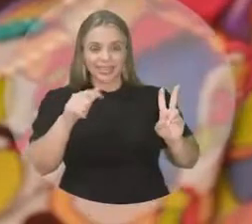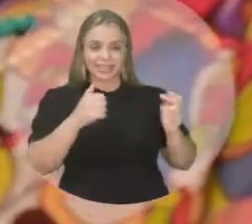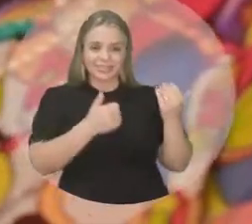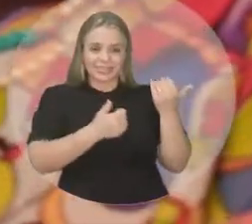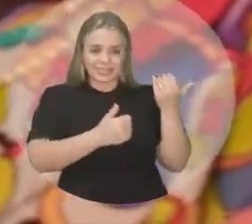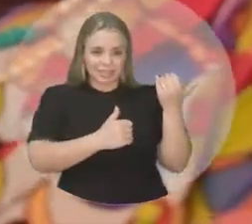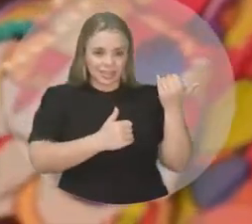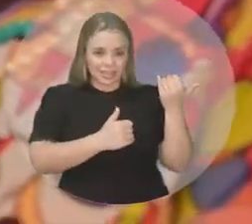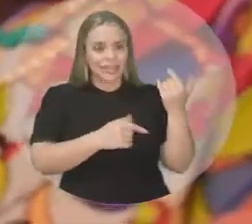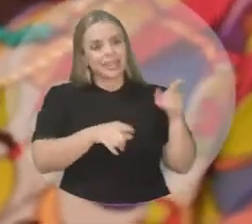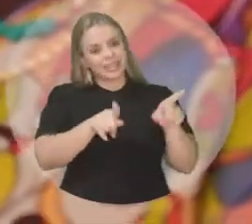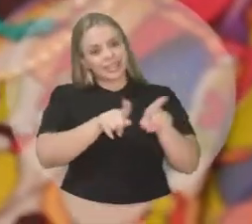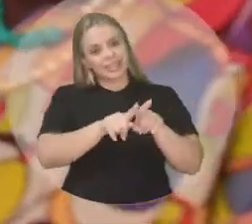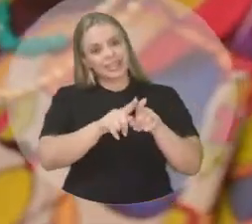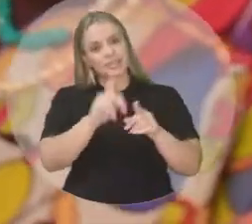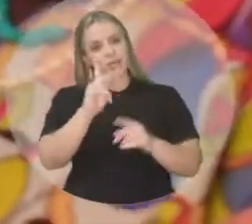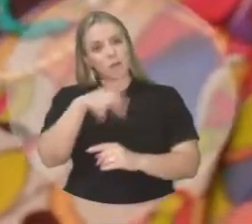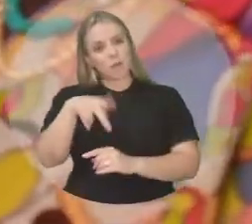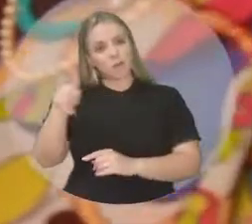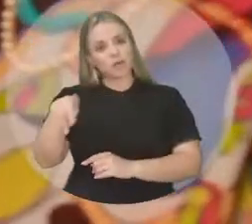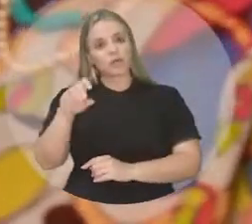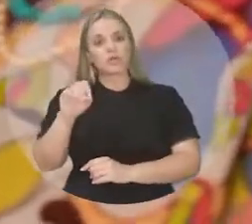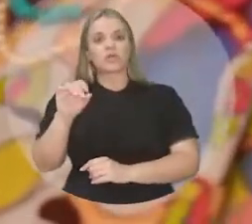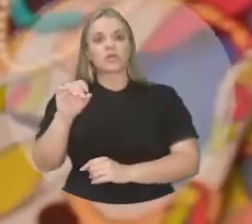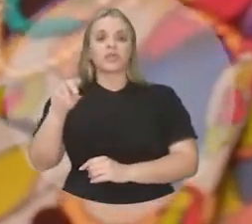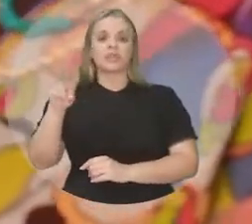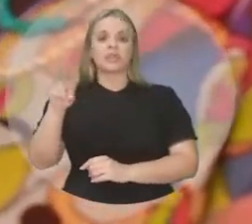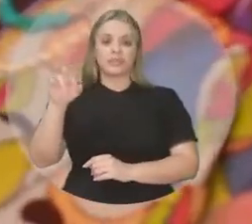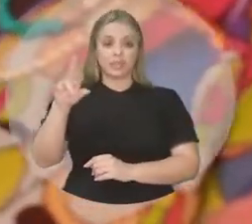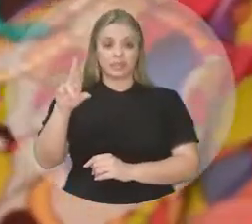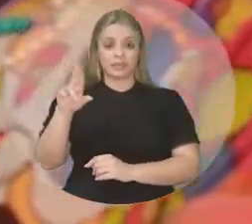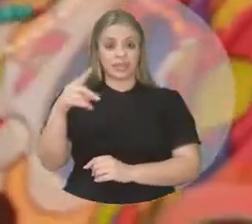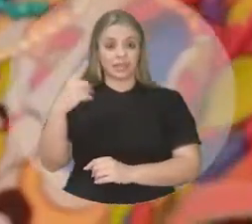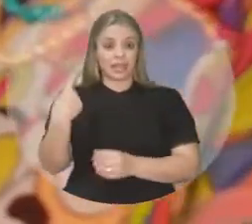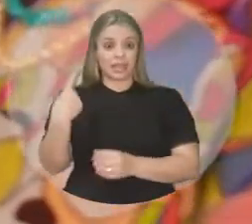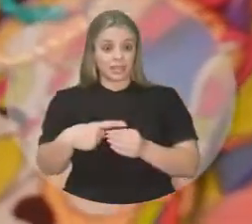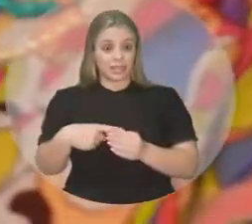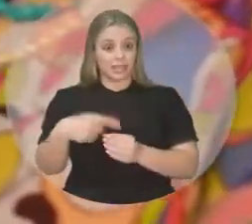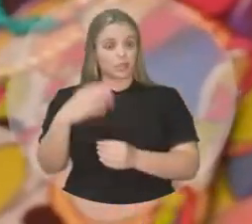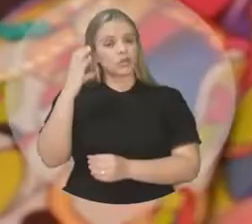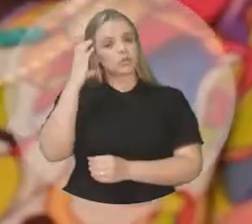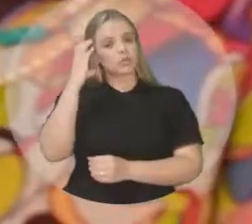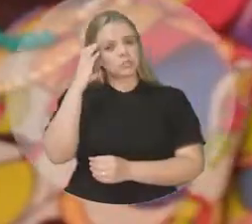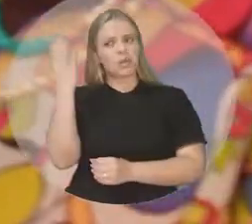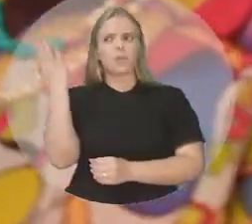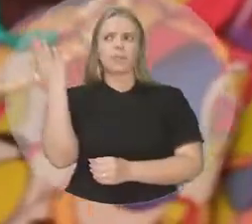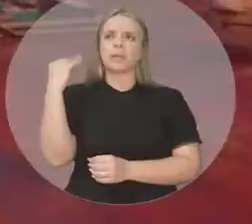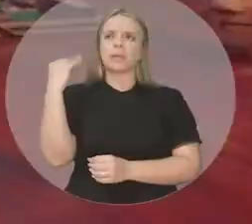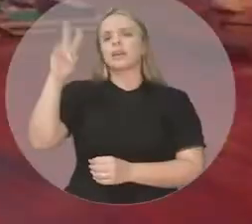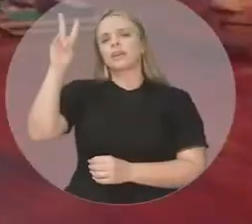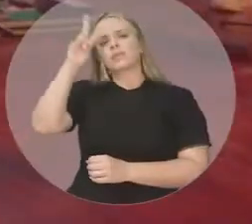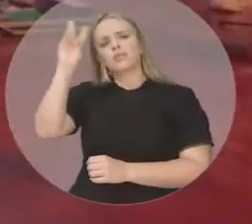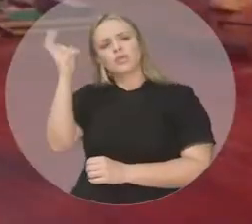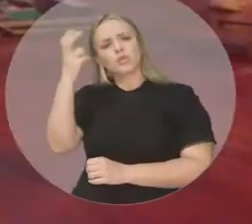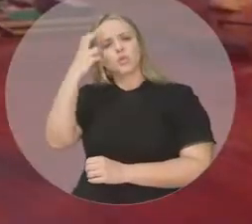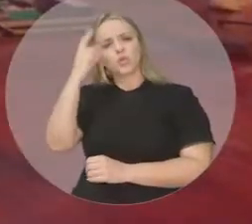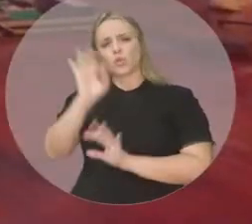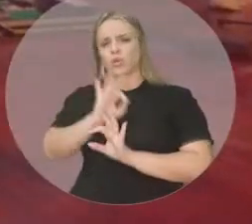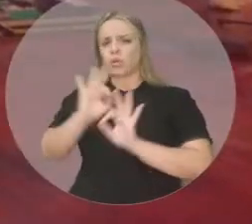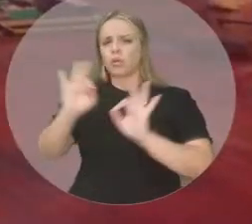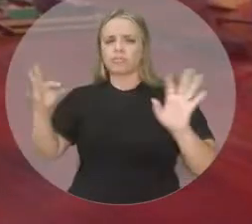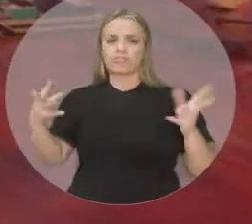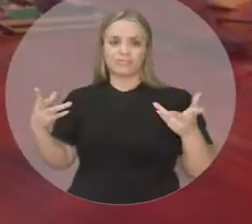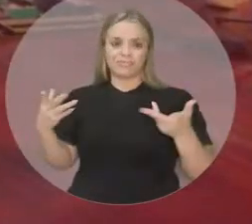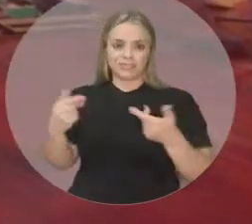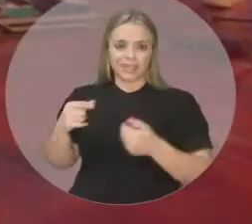transcende fronteiras, ela transcende preconceitos. E para nós é uma experiência fantástica. É a primeira vez que a gente faz esse